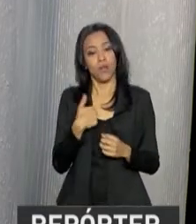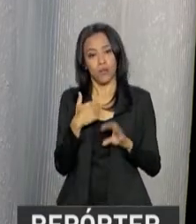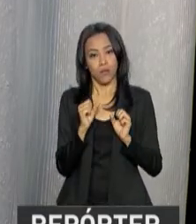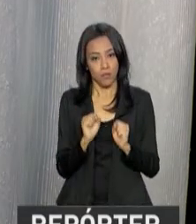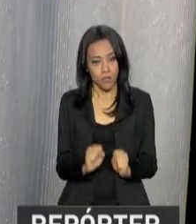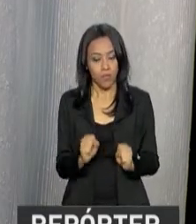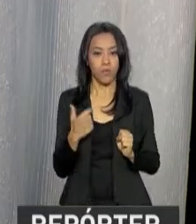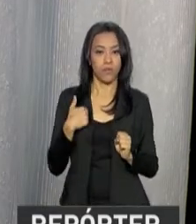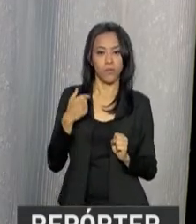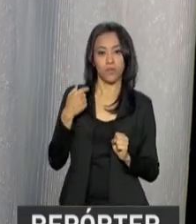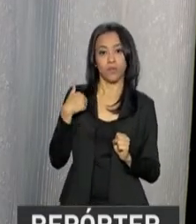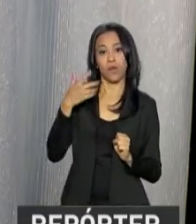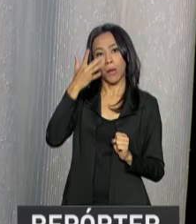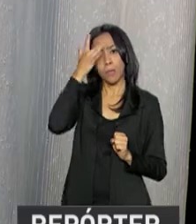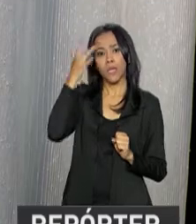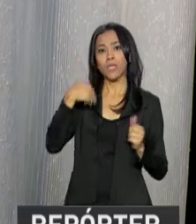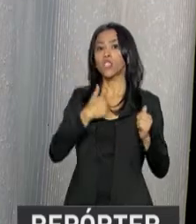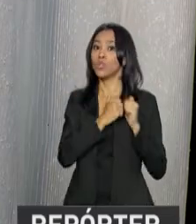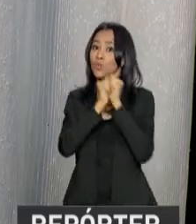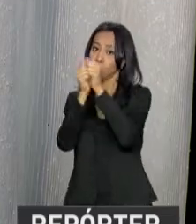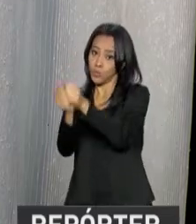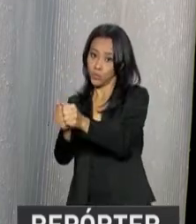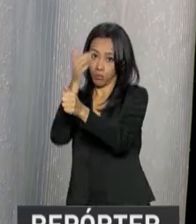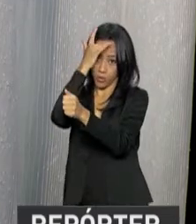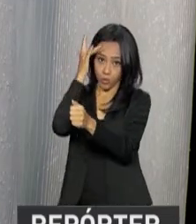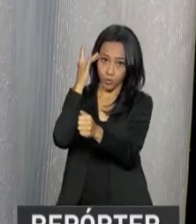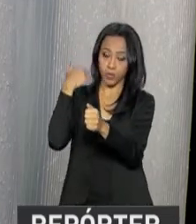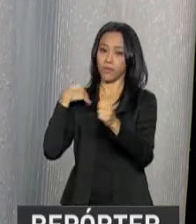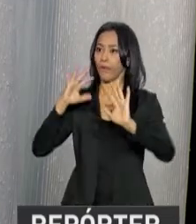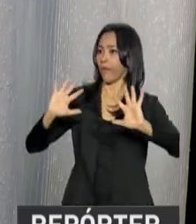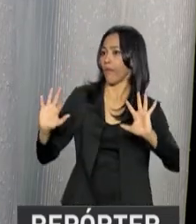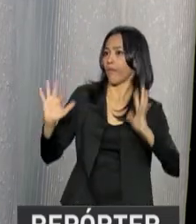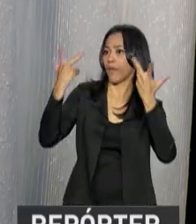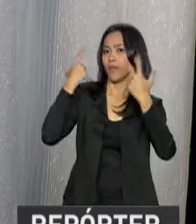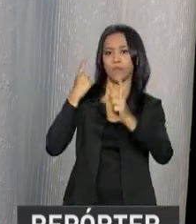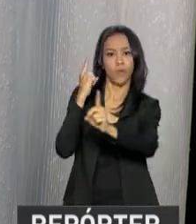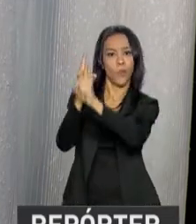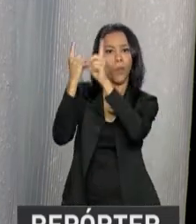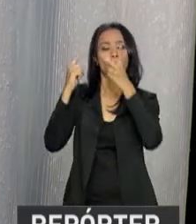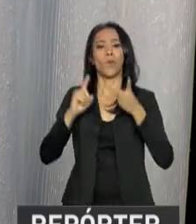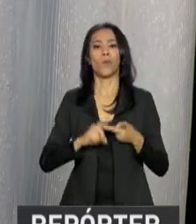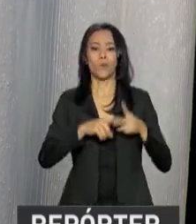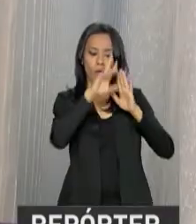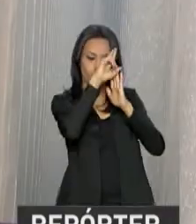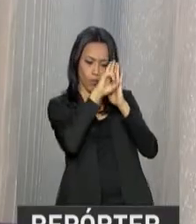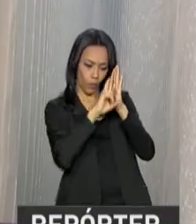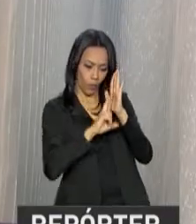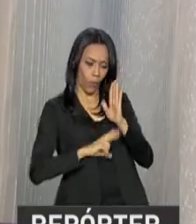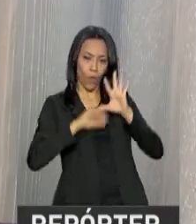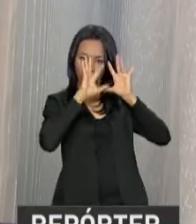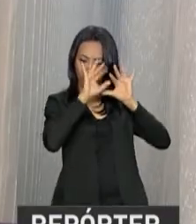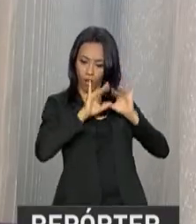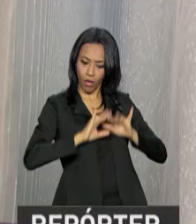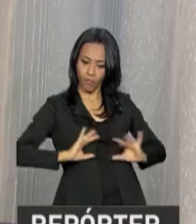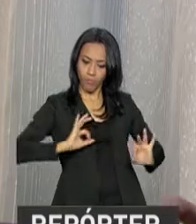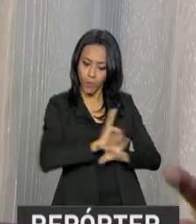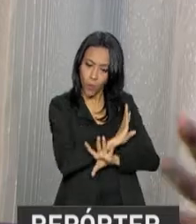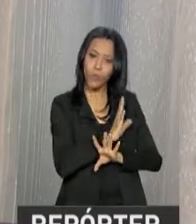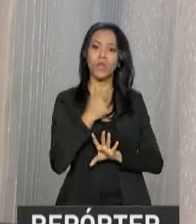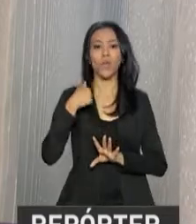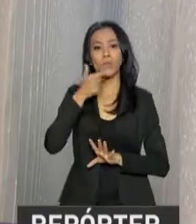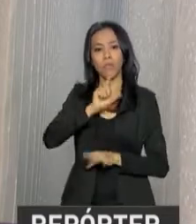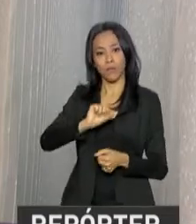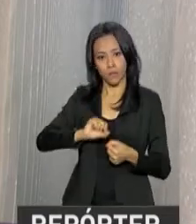acompanhar cliente eventos ou então é fechar relatório eu acho que o domínio de